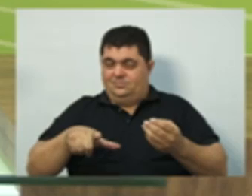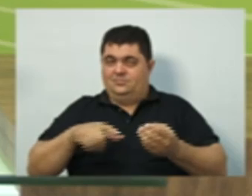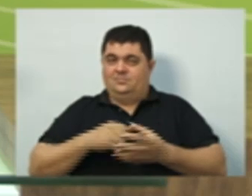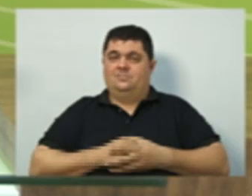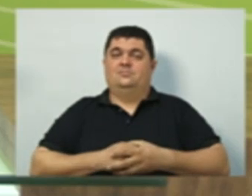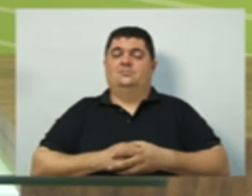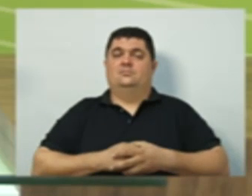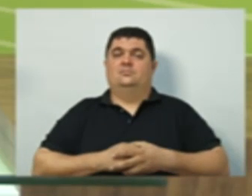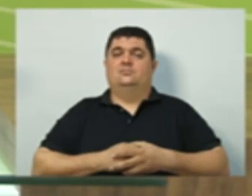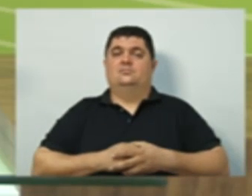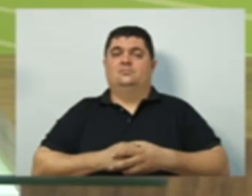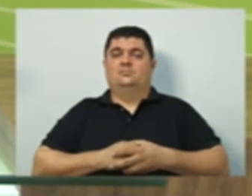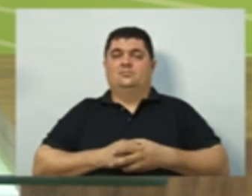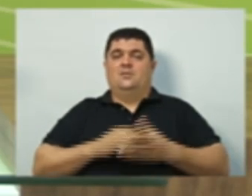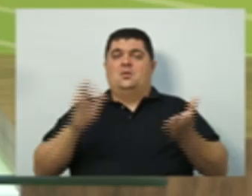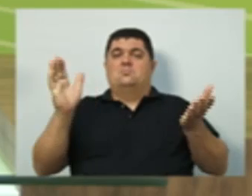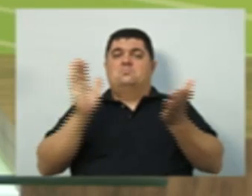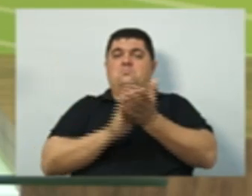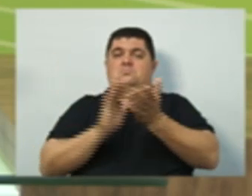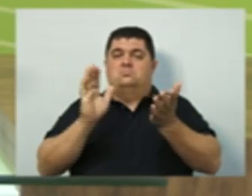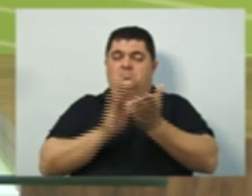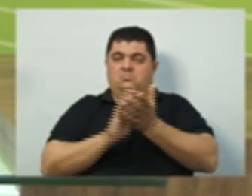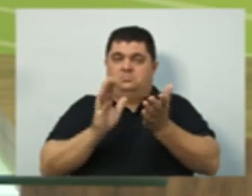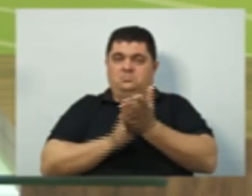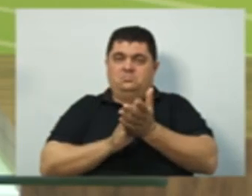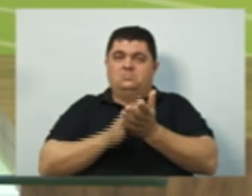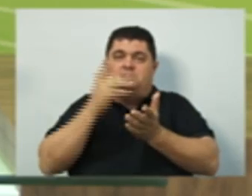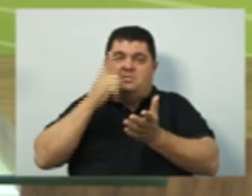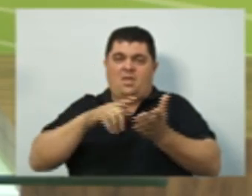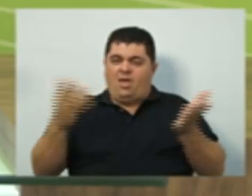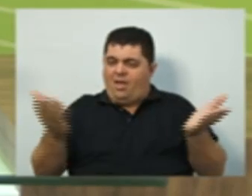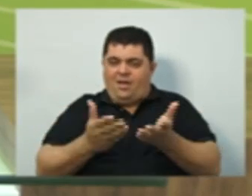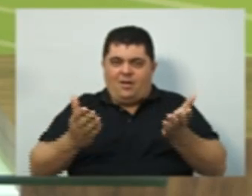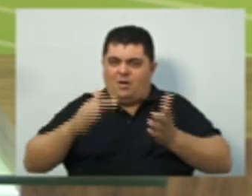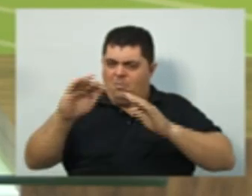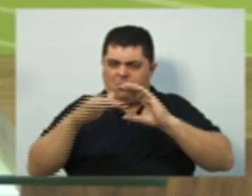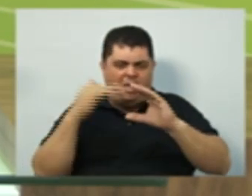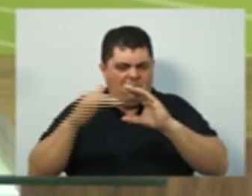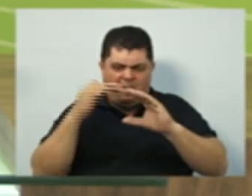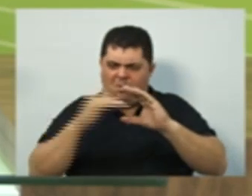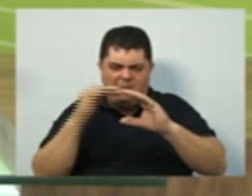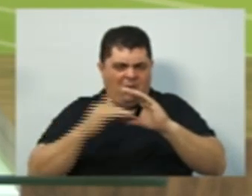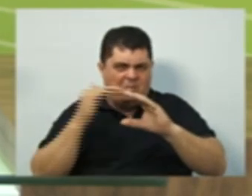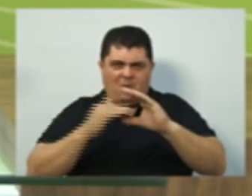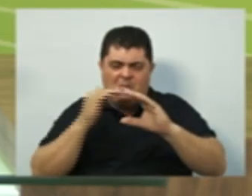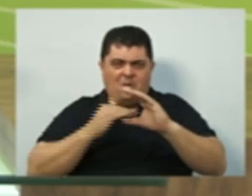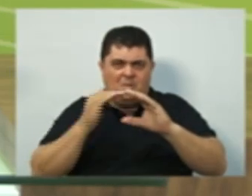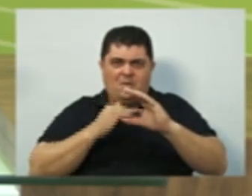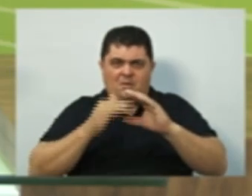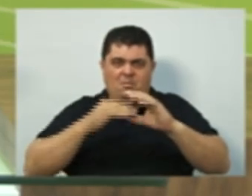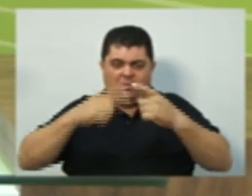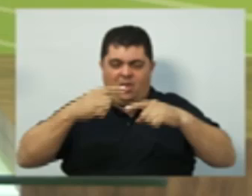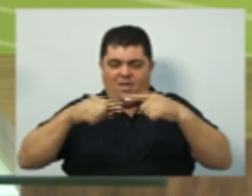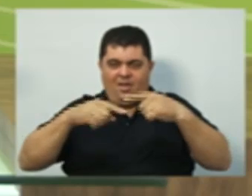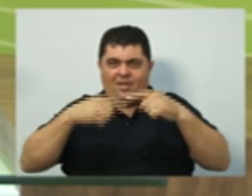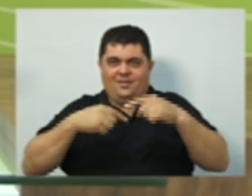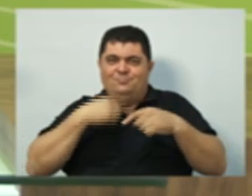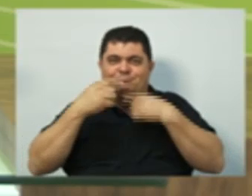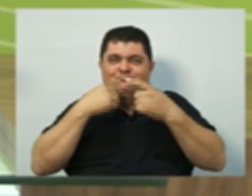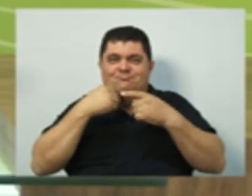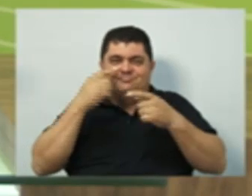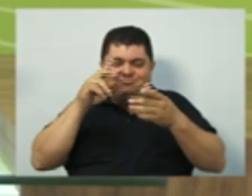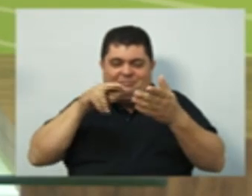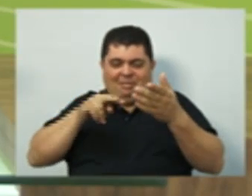né? Parabenizar os alunos, realmente agora eles deslancharam aqui no chat, tá? A barrinha tá rolando aqui que eu não tô dando nem conta